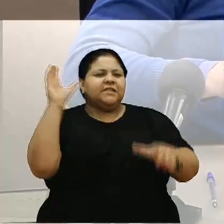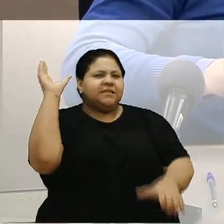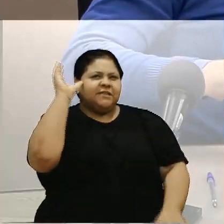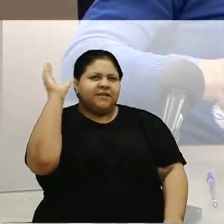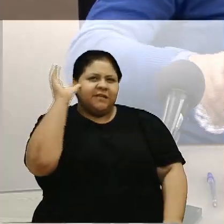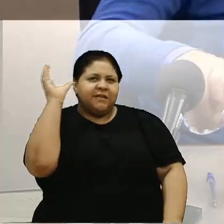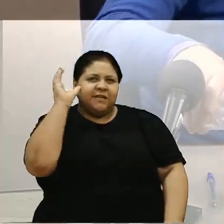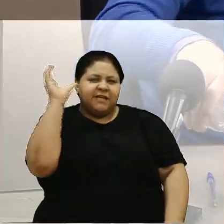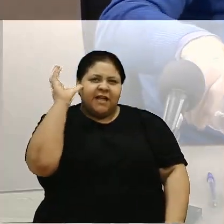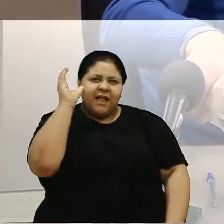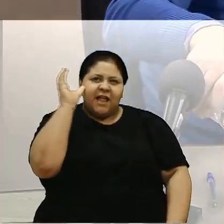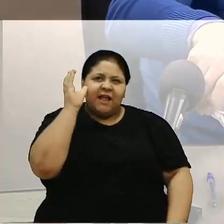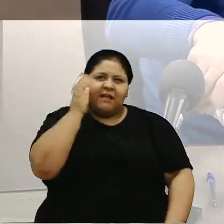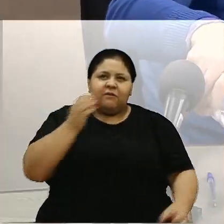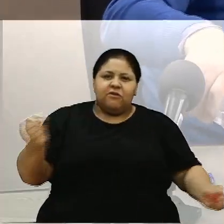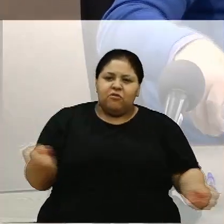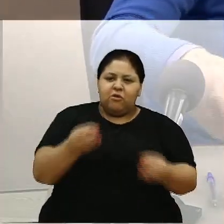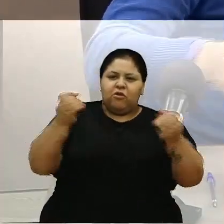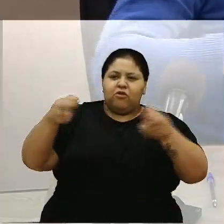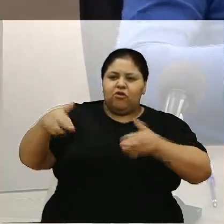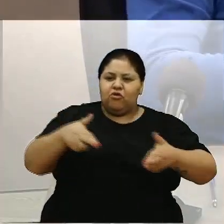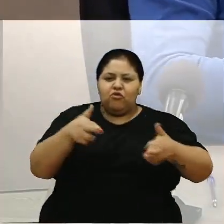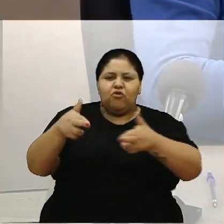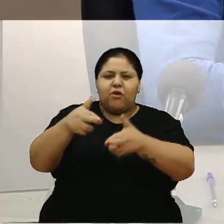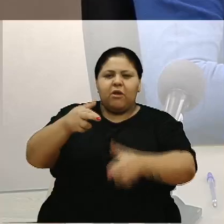do Rio Pelotas.